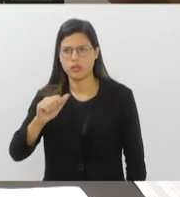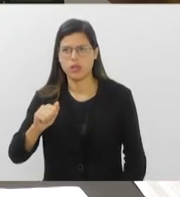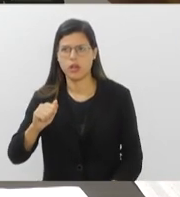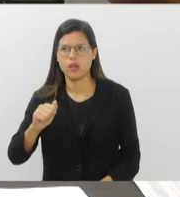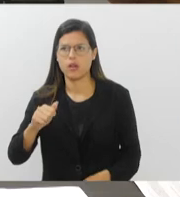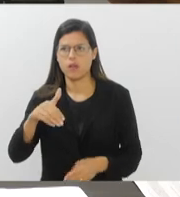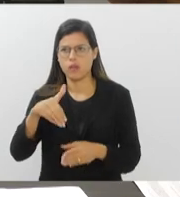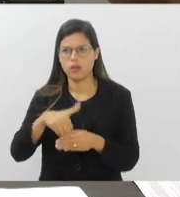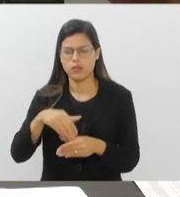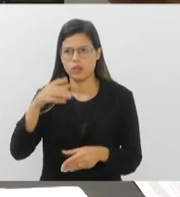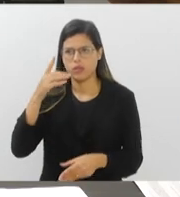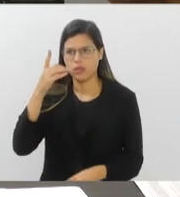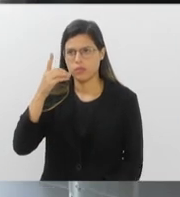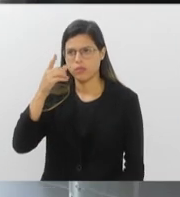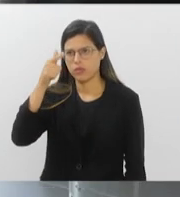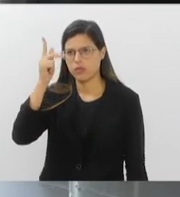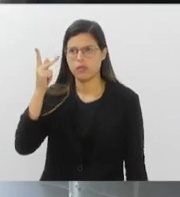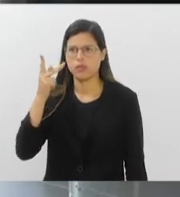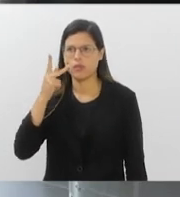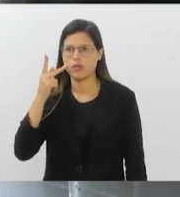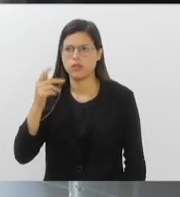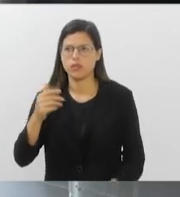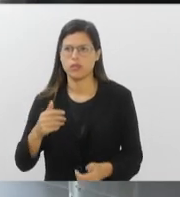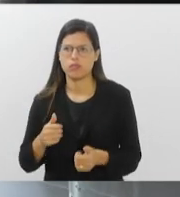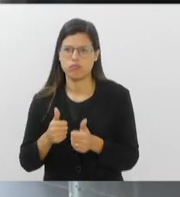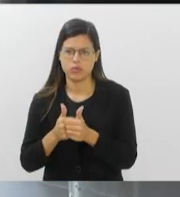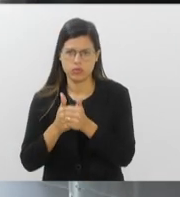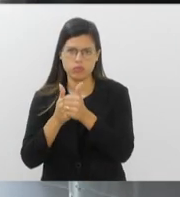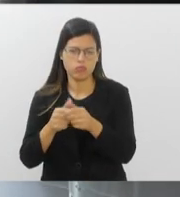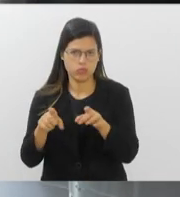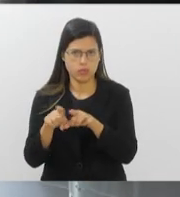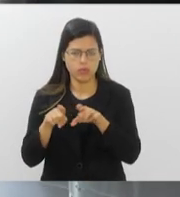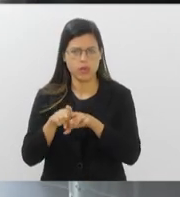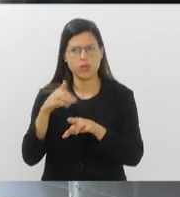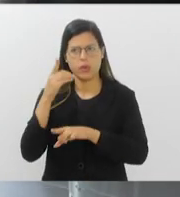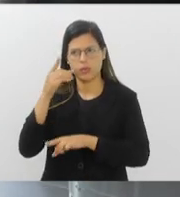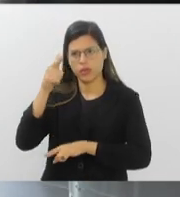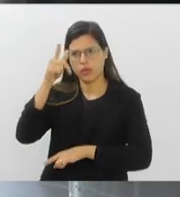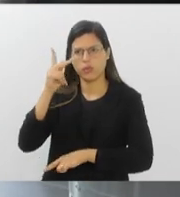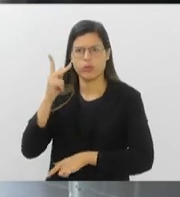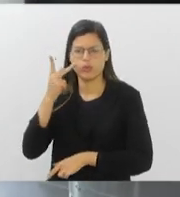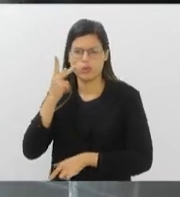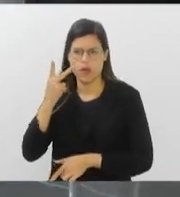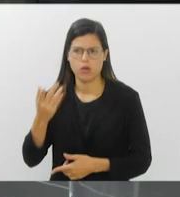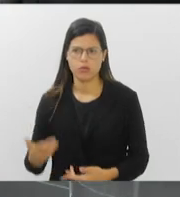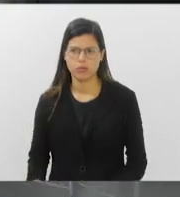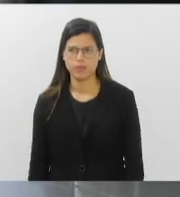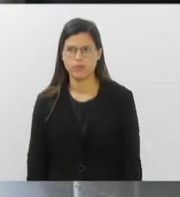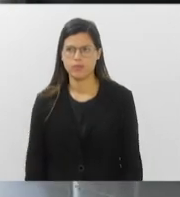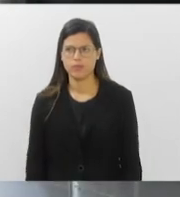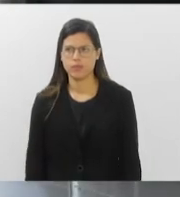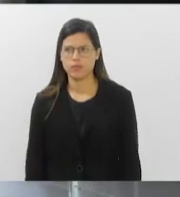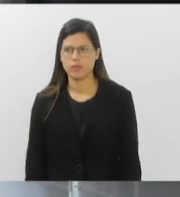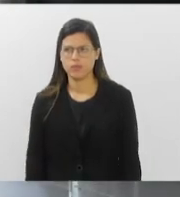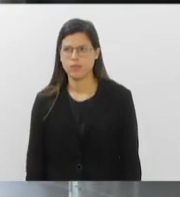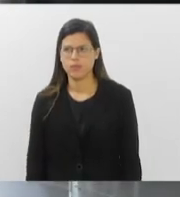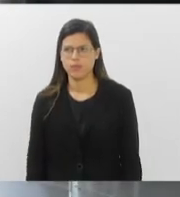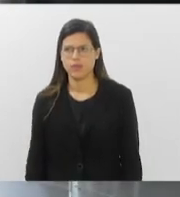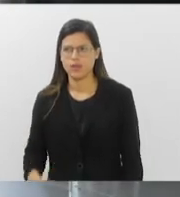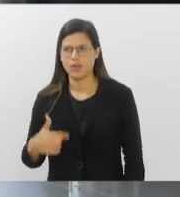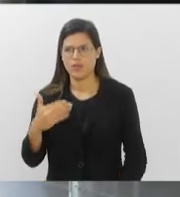vota deputado Fred? Sigo o deputado Luiz Paulo. Divergência. Eu vou me derrotar.